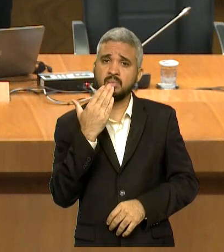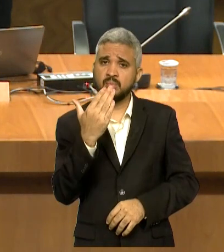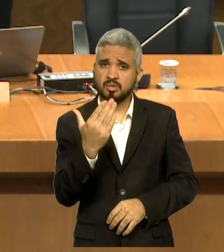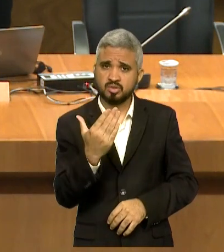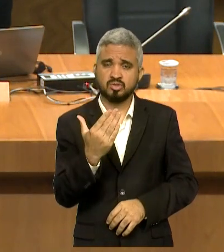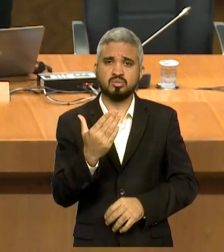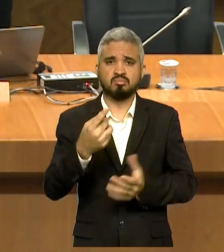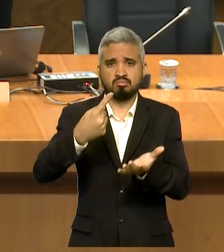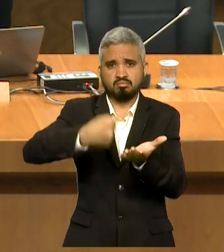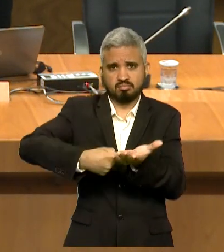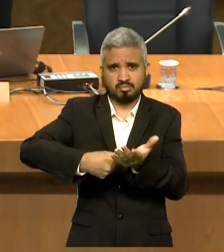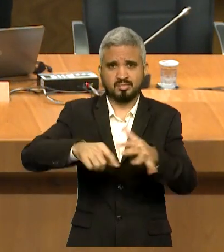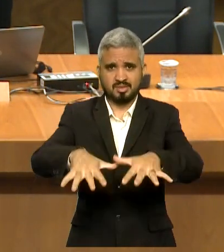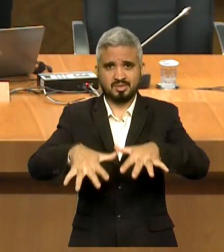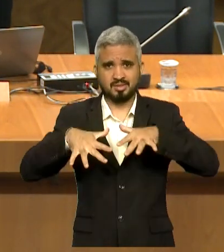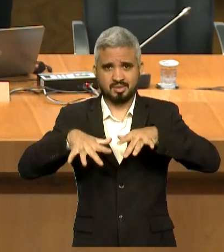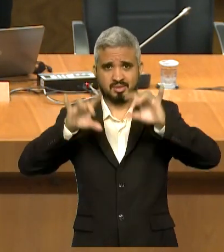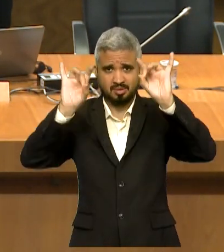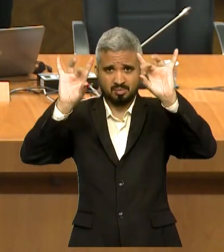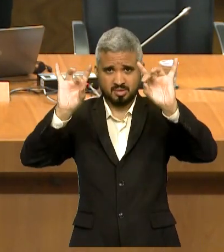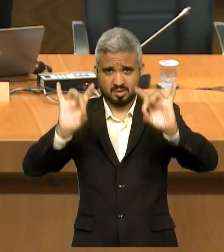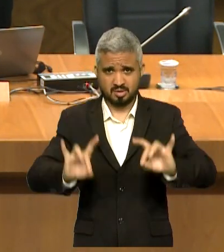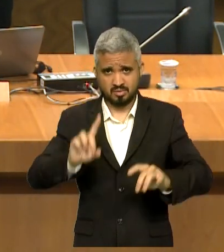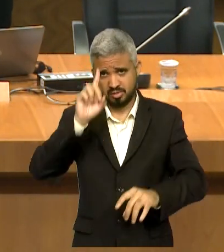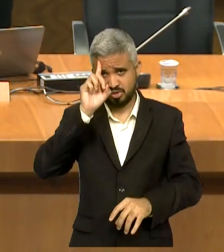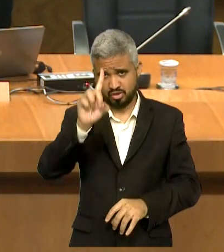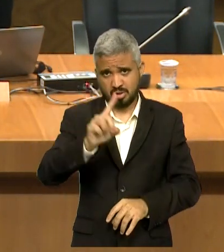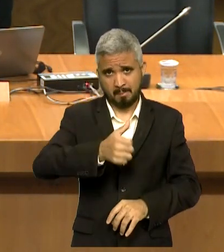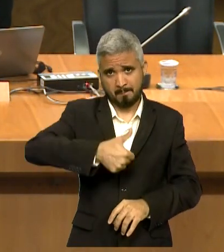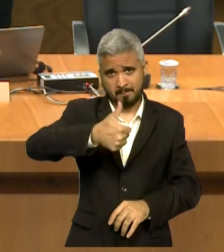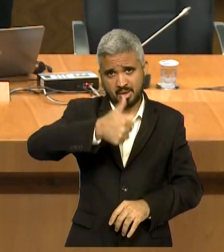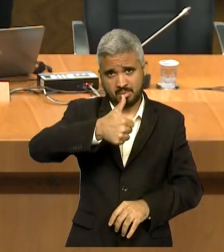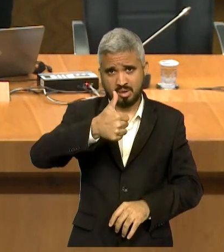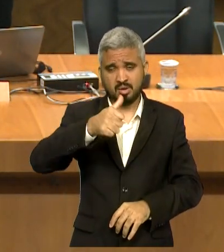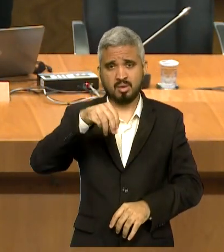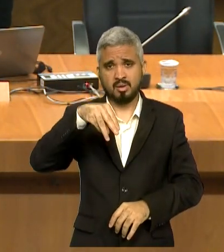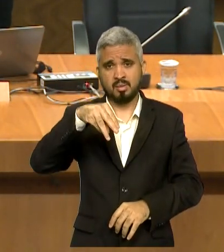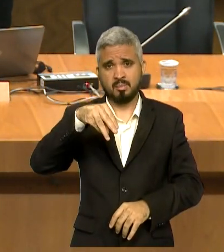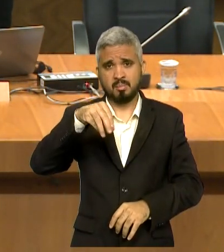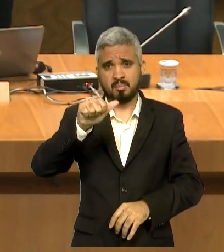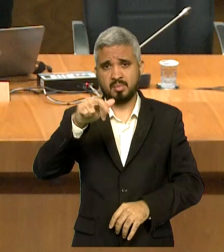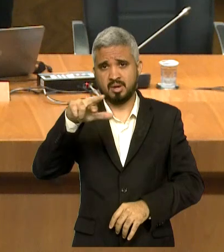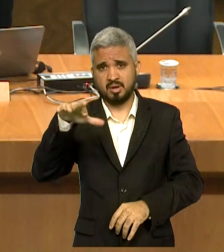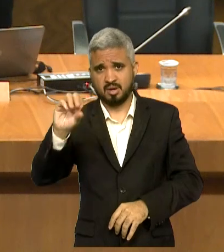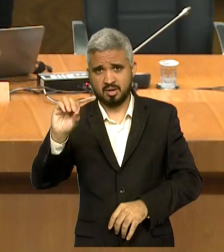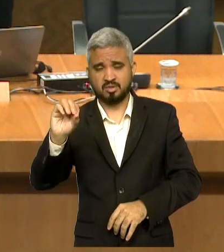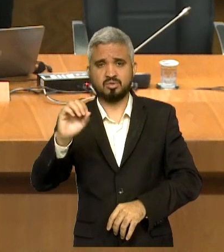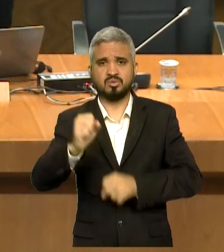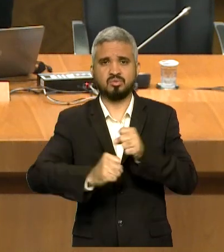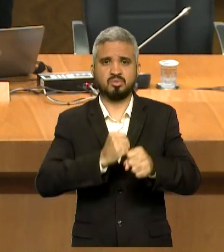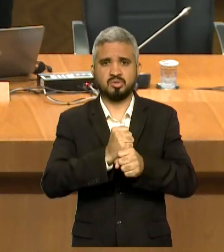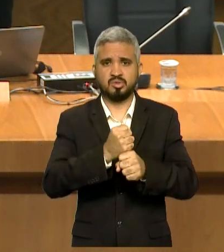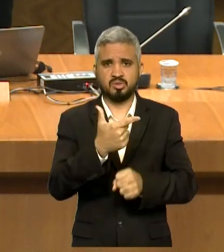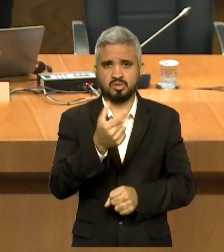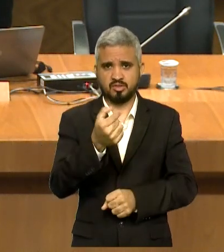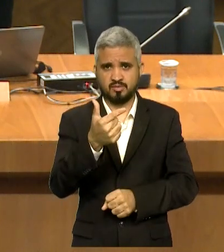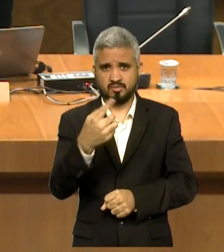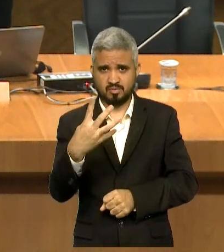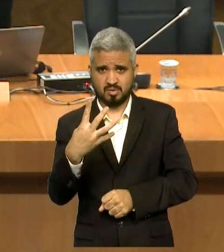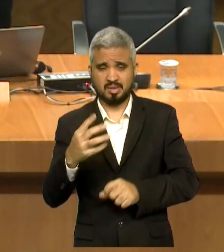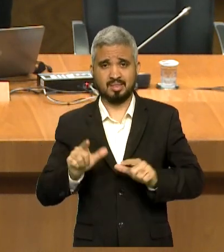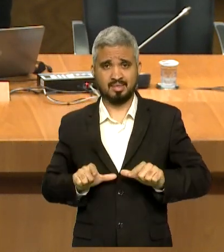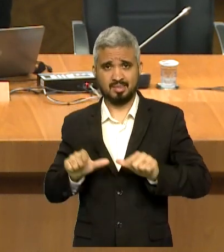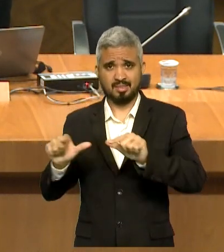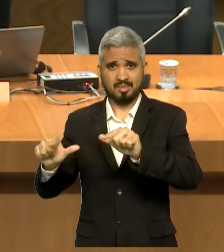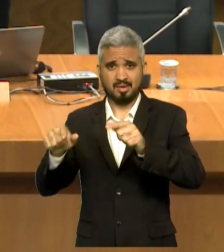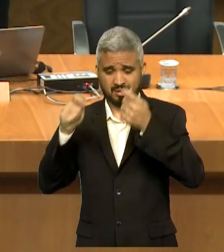uma sessão solene no dia 1 de março de 2024, para entrega de medalha de mérito legislativo